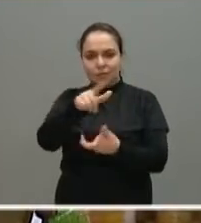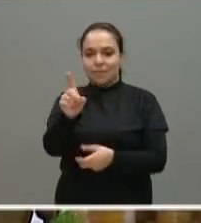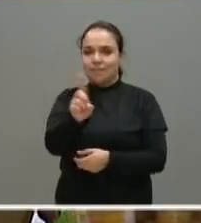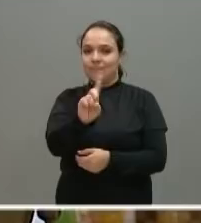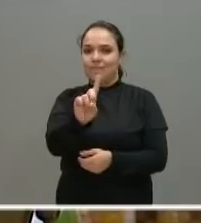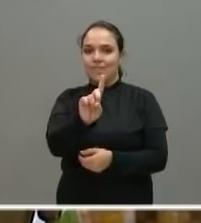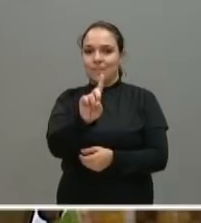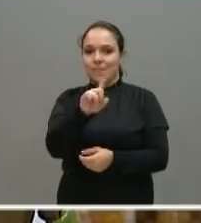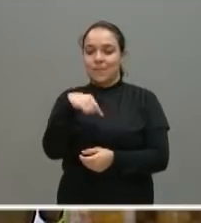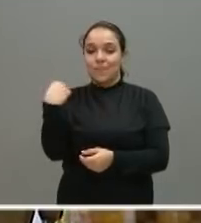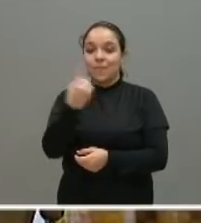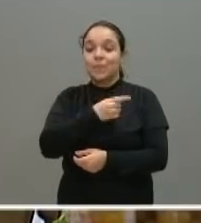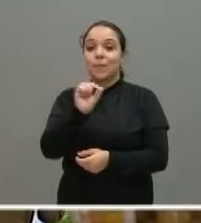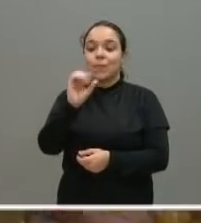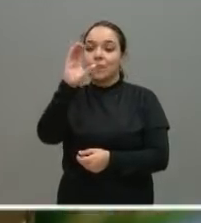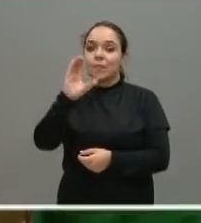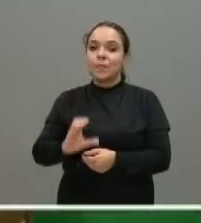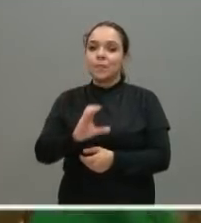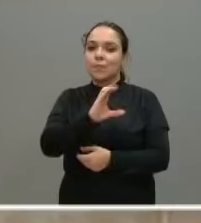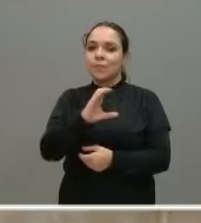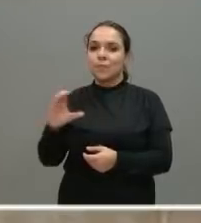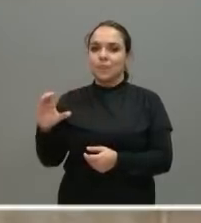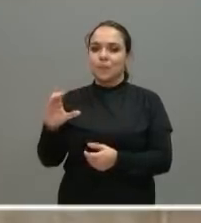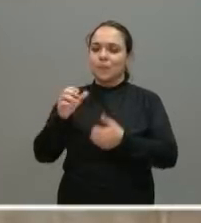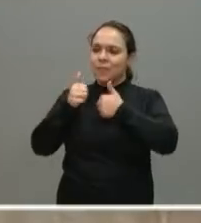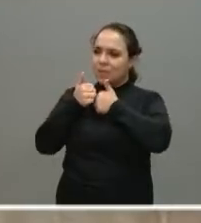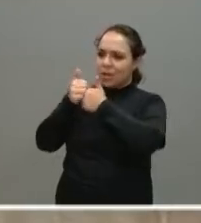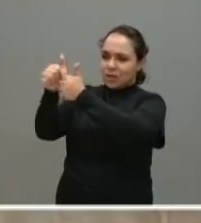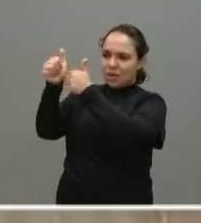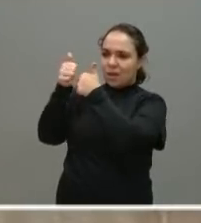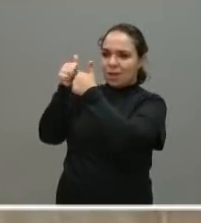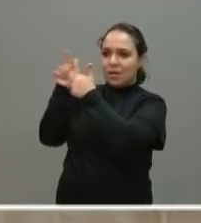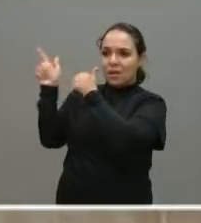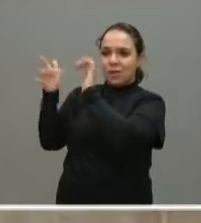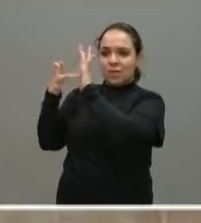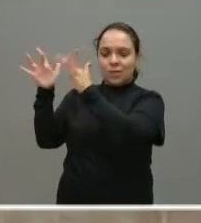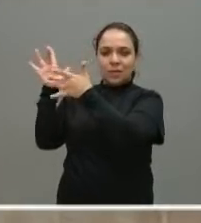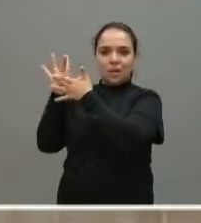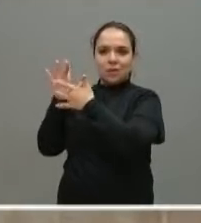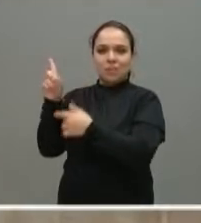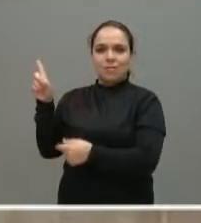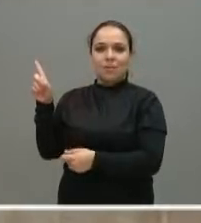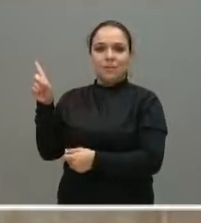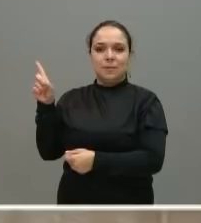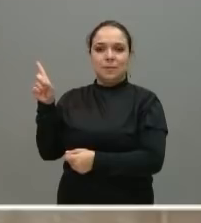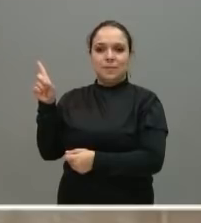somos cristãos. Nós somos seguidores daquele que foi